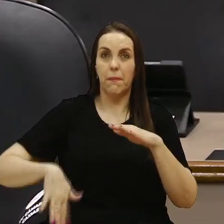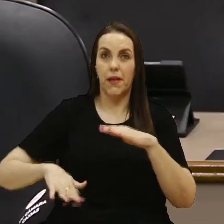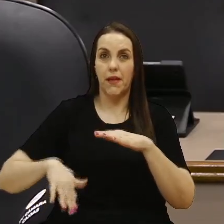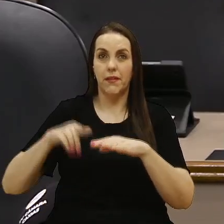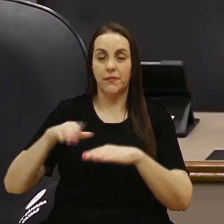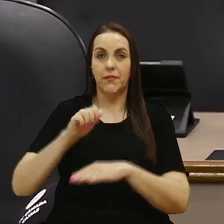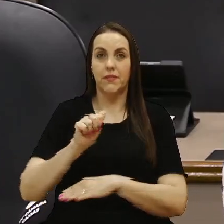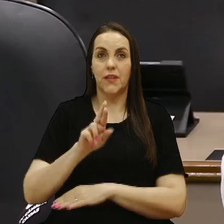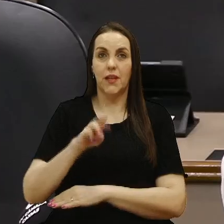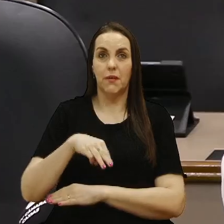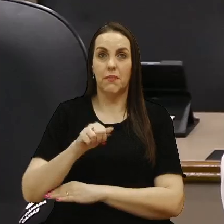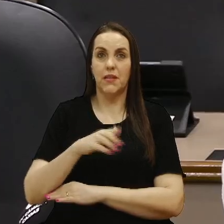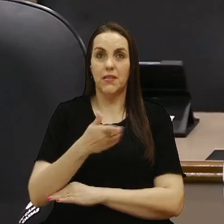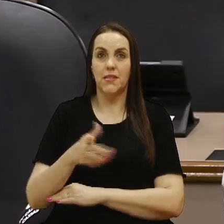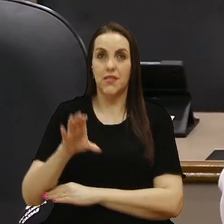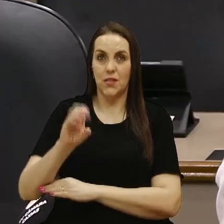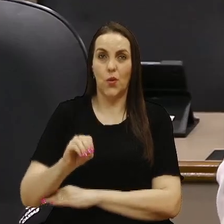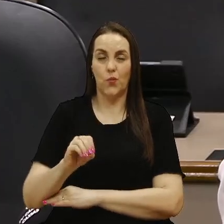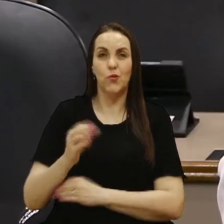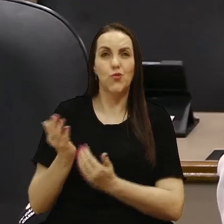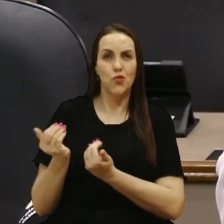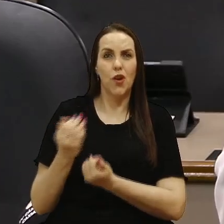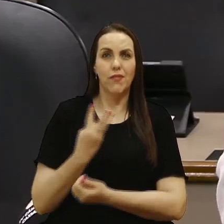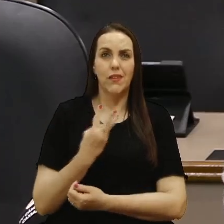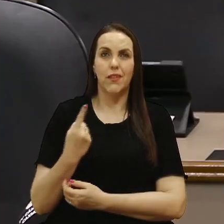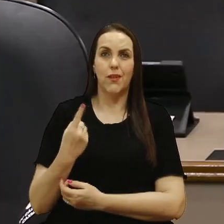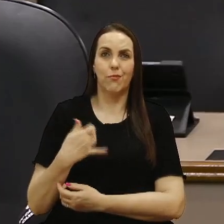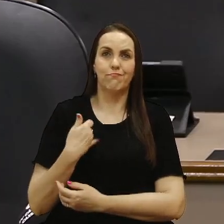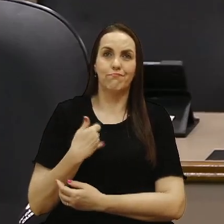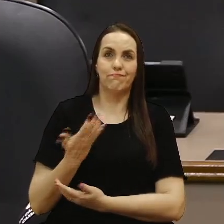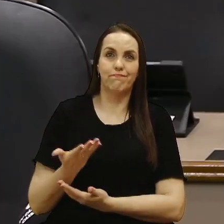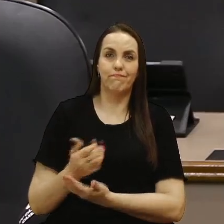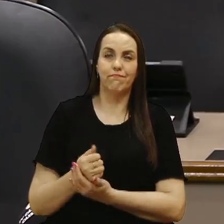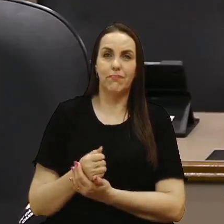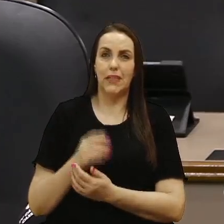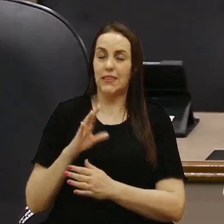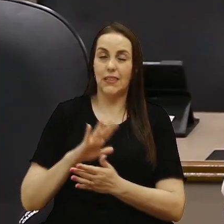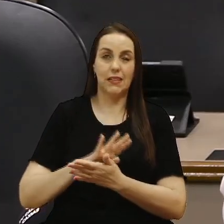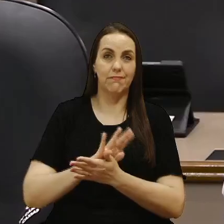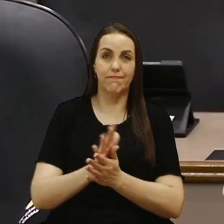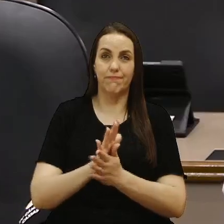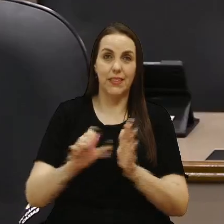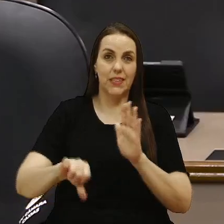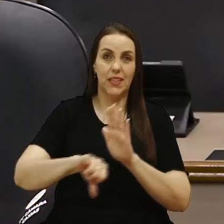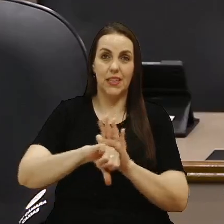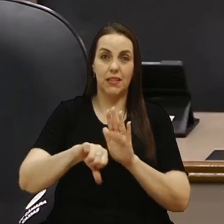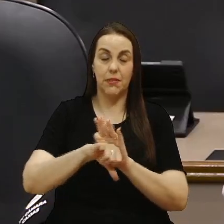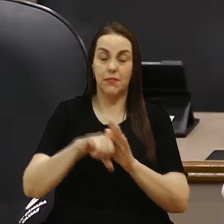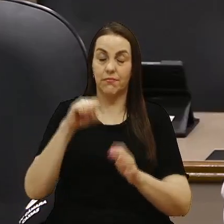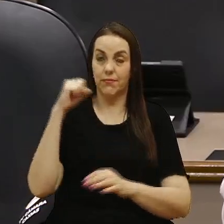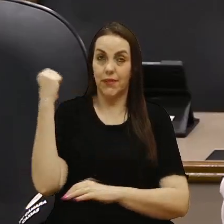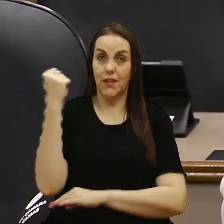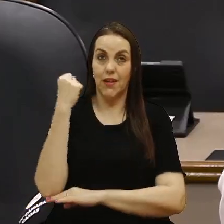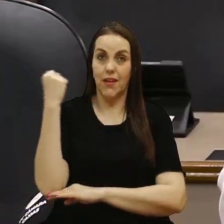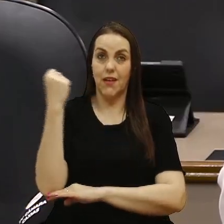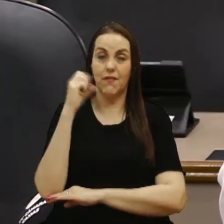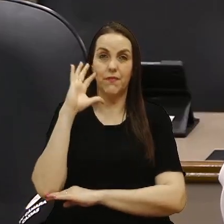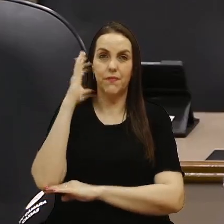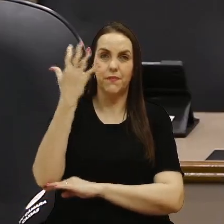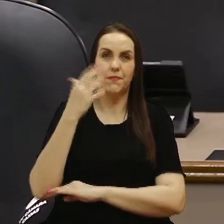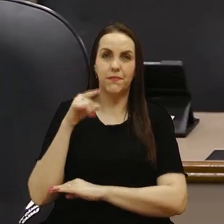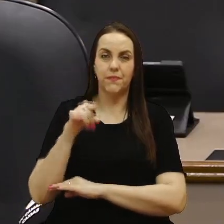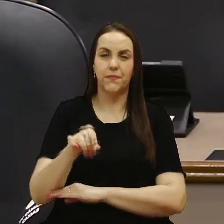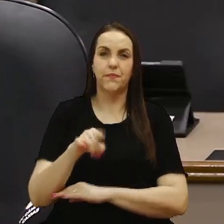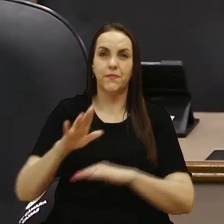eu me solidarizo à família da jovem de 31 anos, né, por este crime bárbaro que ocorreu ali na Praia da Armação.